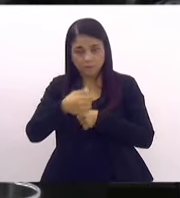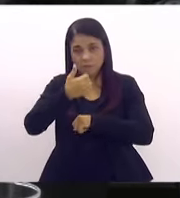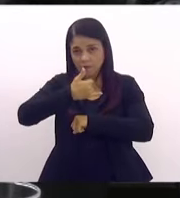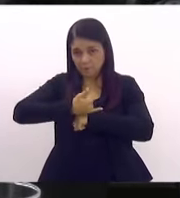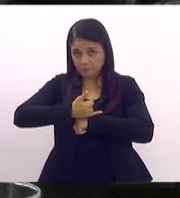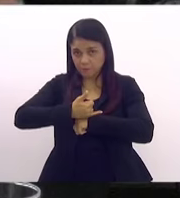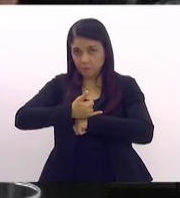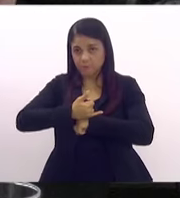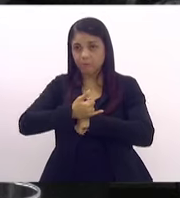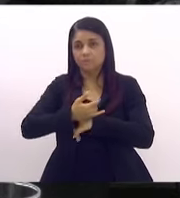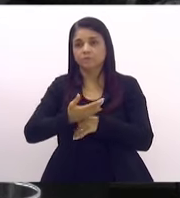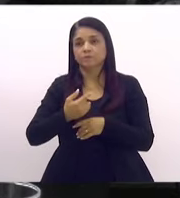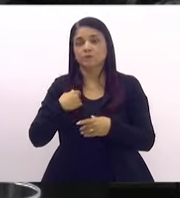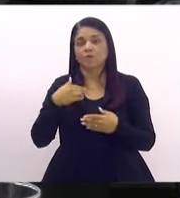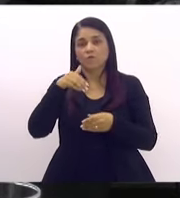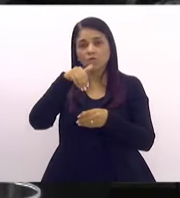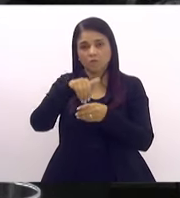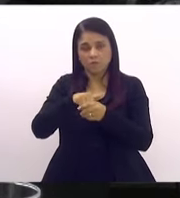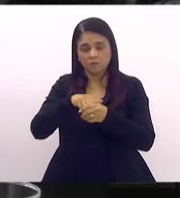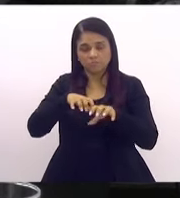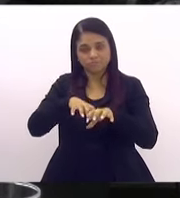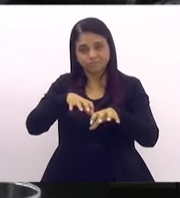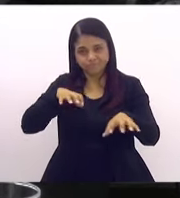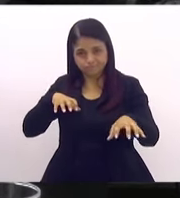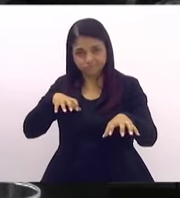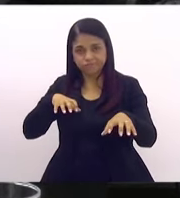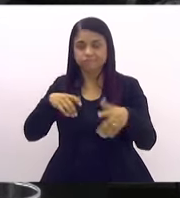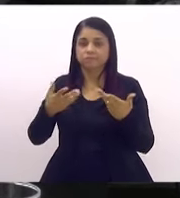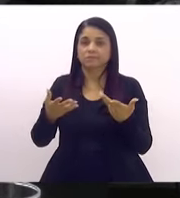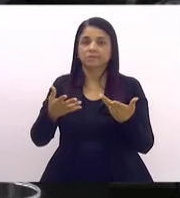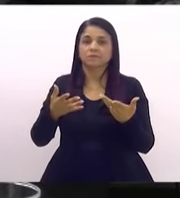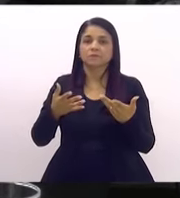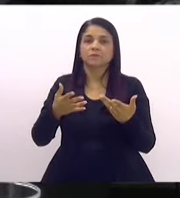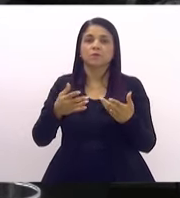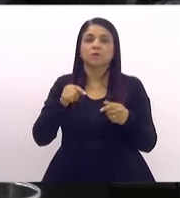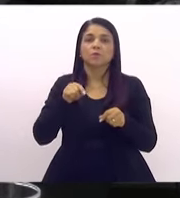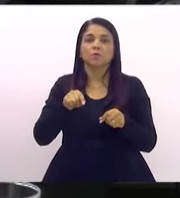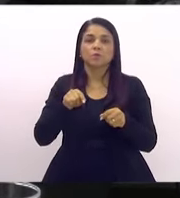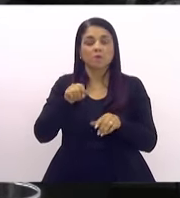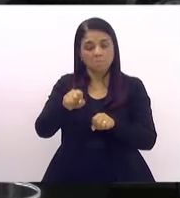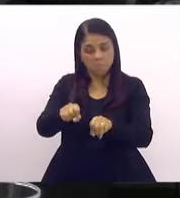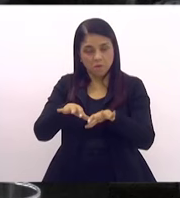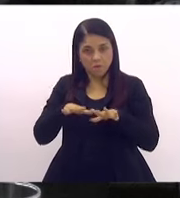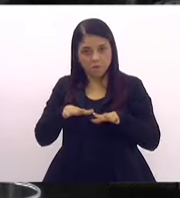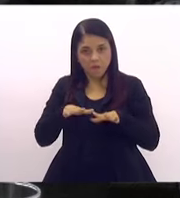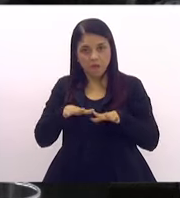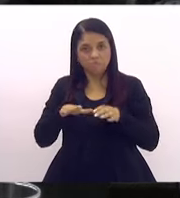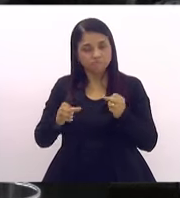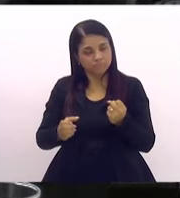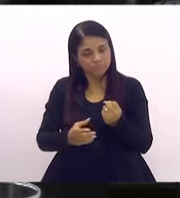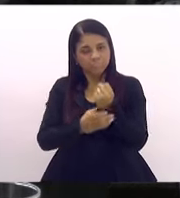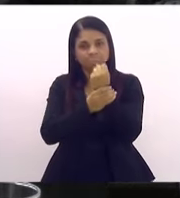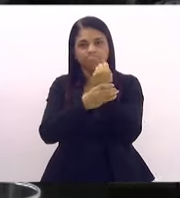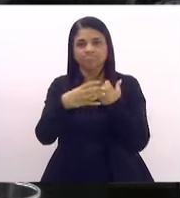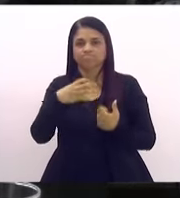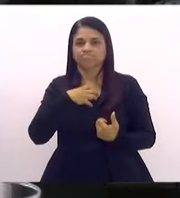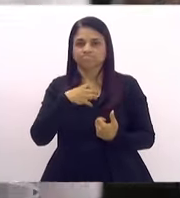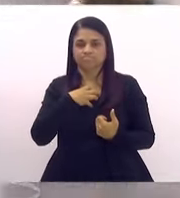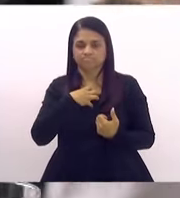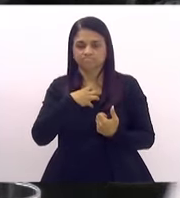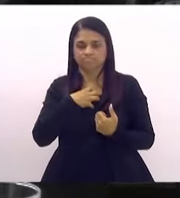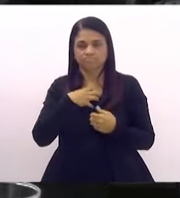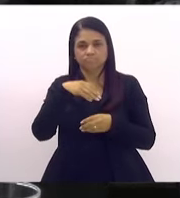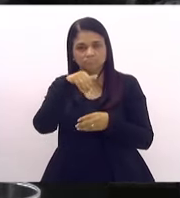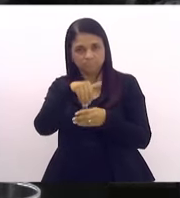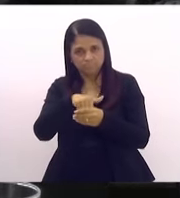votar divergindo de Vossa Excelência nesse sentido, para que, quando isso vá à plenária, a gente tenha mais segurança para